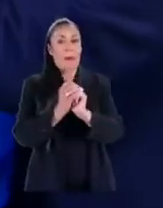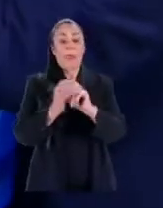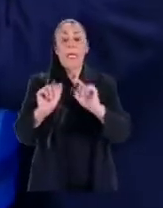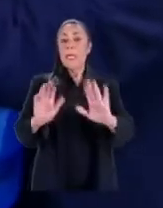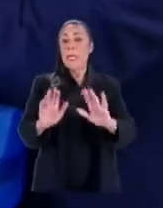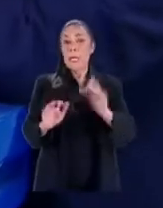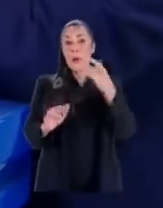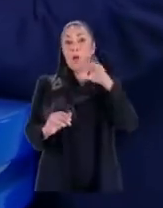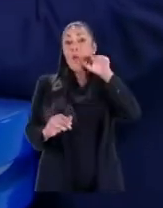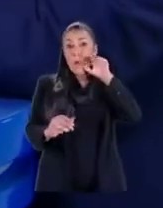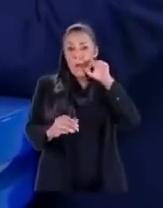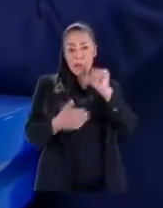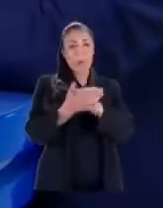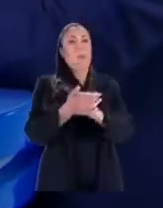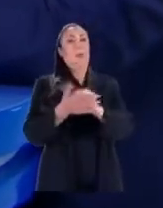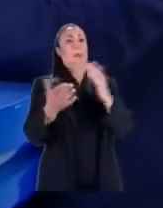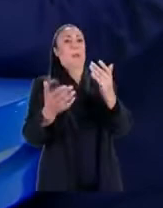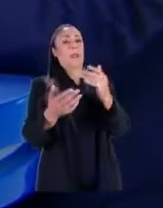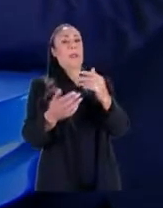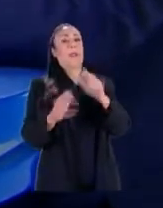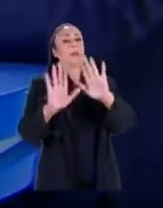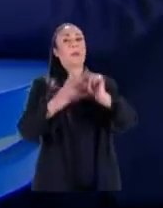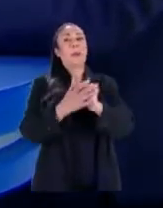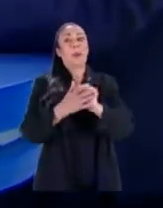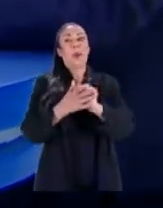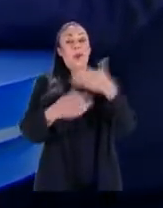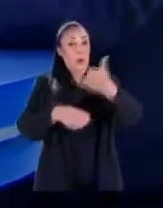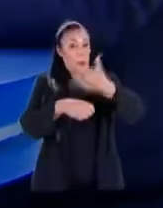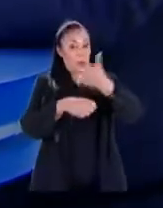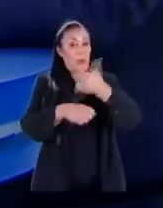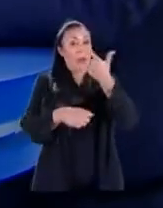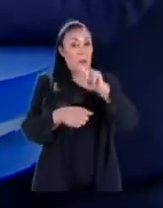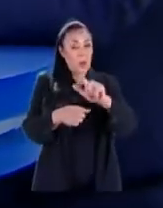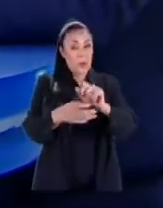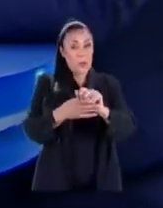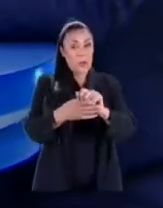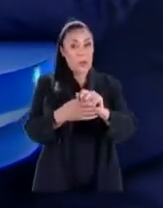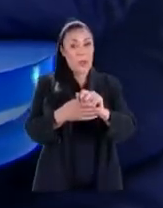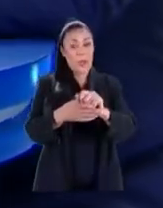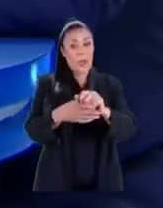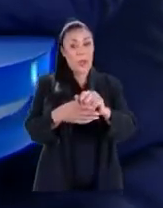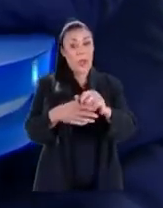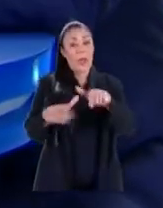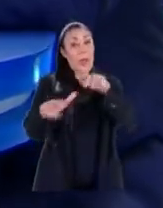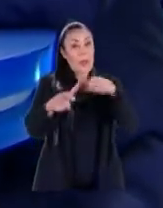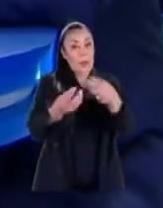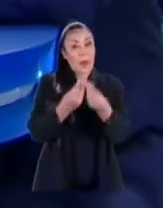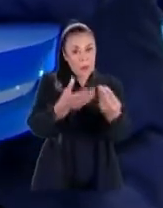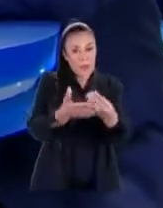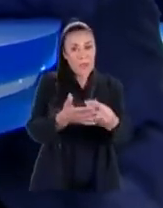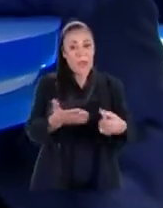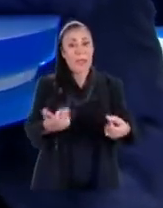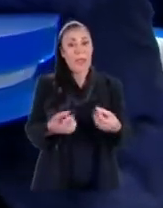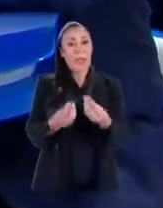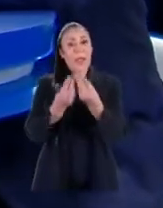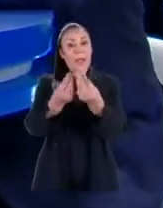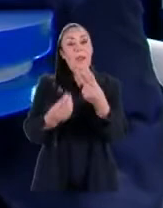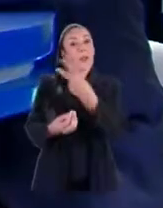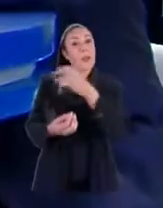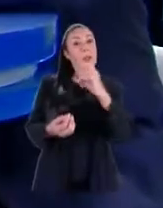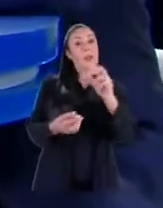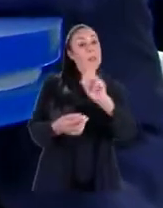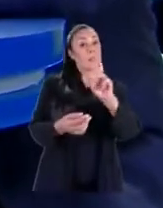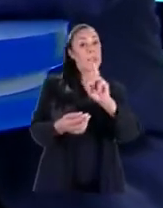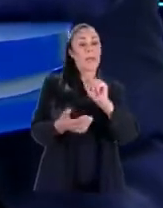o empregado, o patrão que pudesse dar o emprego, eu dava R$200 para ele pagar. Ninguém dá emprego, as pessoas só